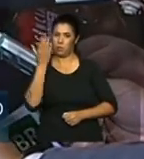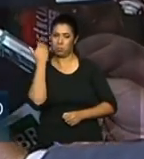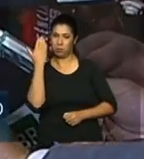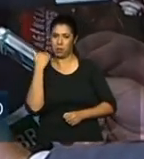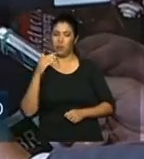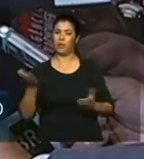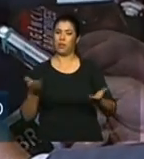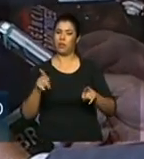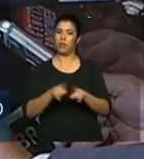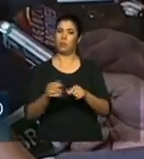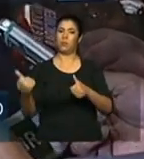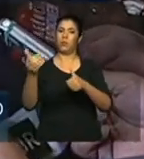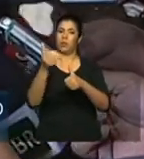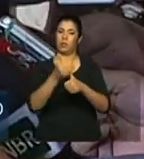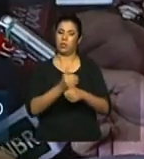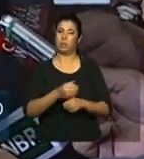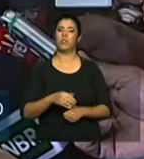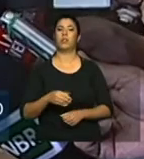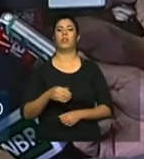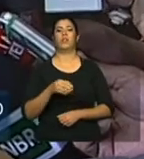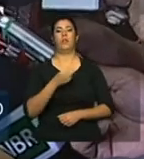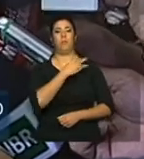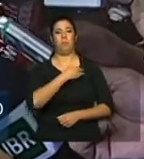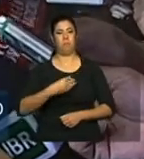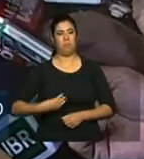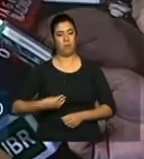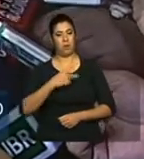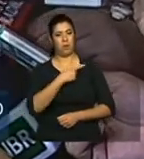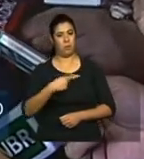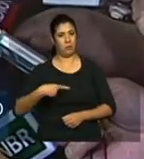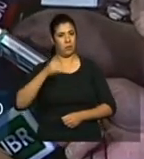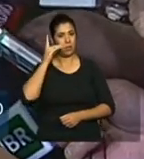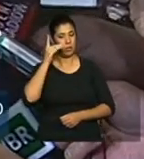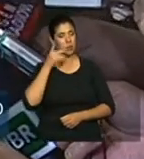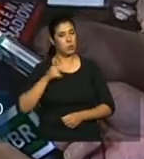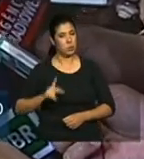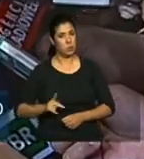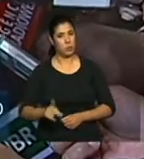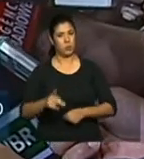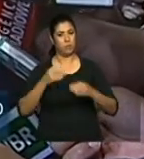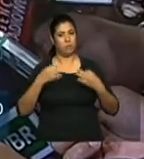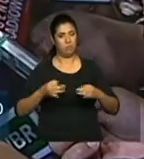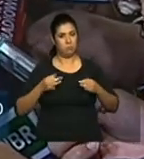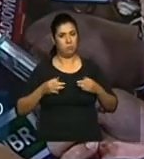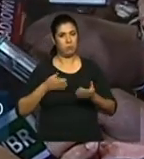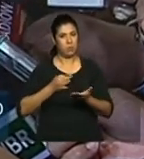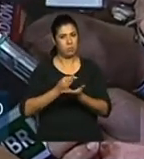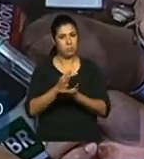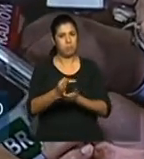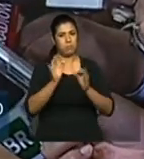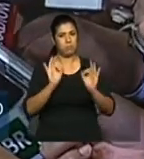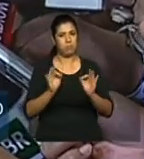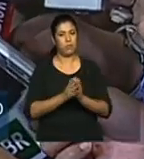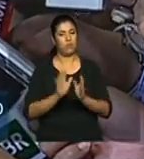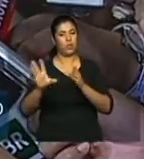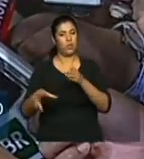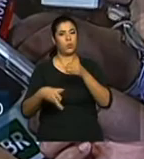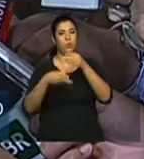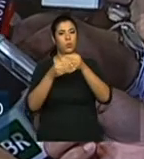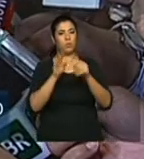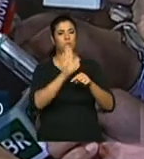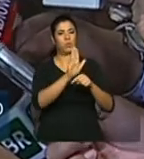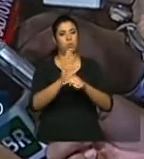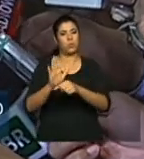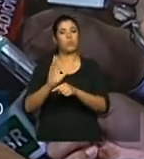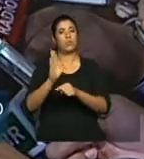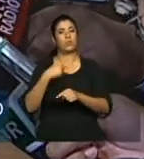ministro da presidenta Dilma. Eu estou convencido que nós estamos no rumo certo. E eu venho para somar, para dar uma contribuição no sentido de,